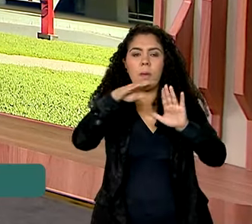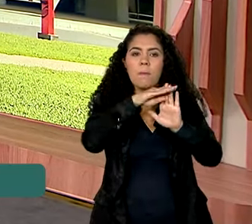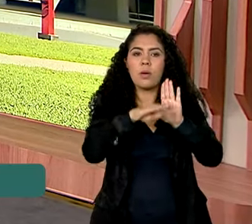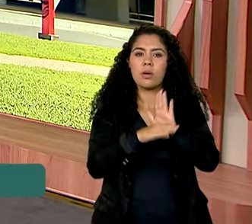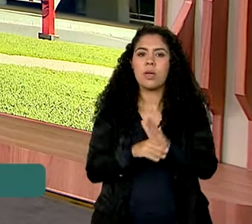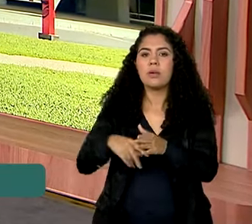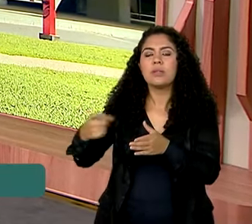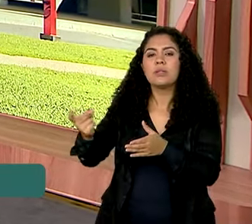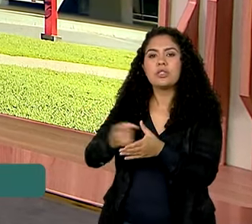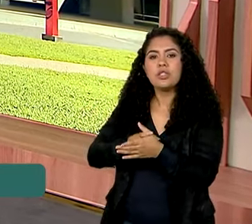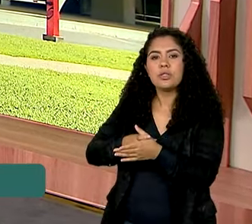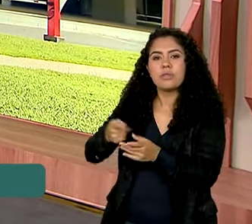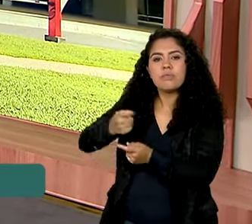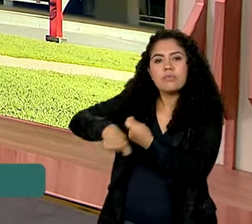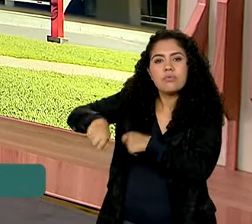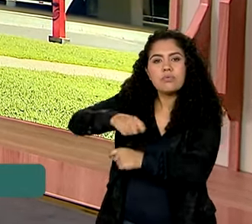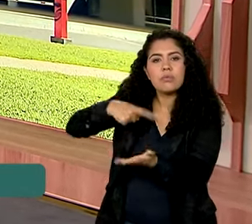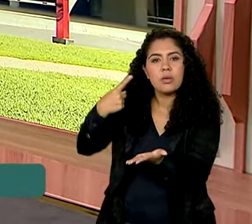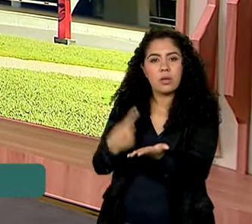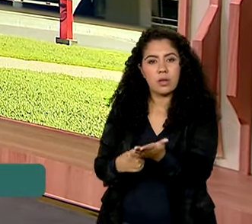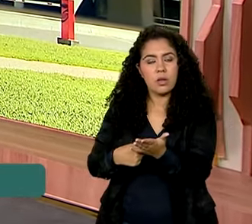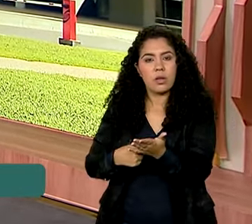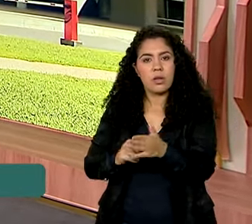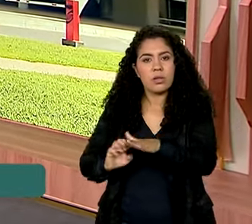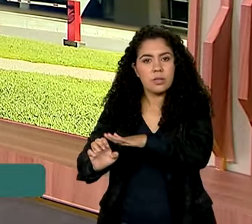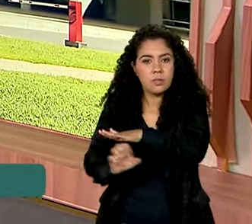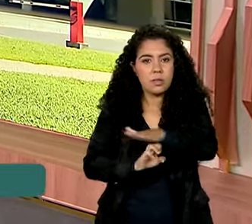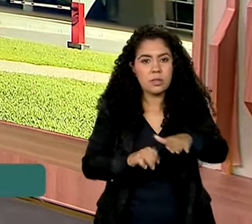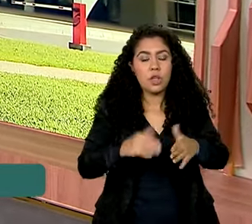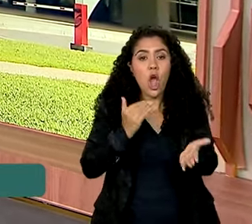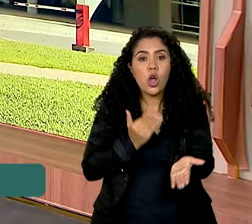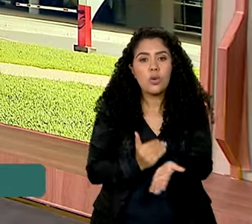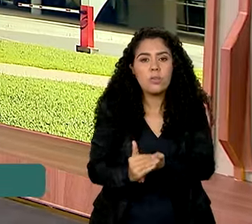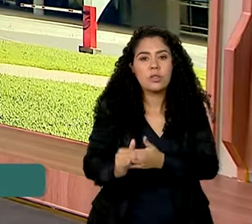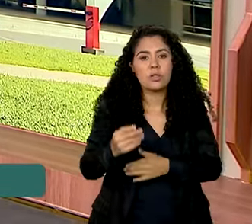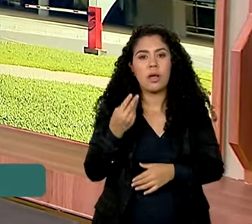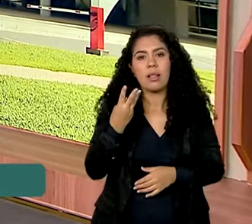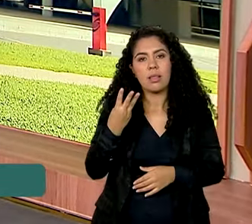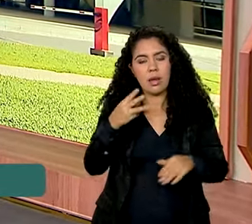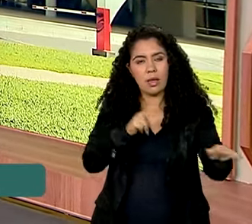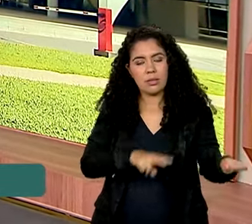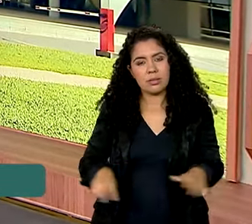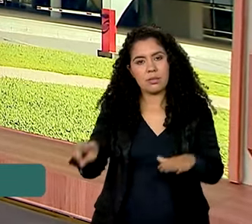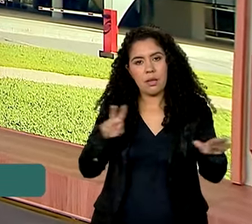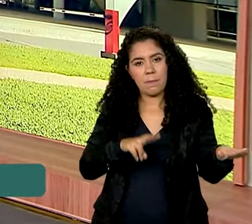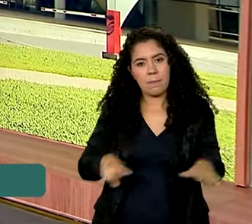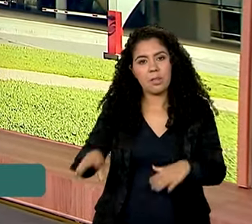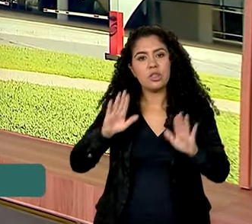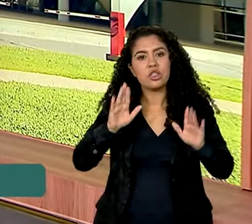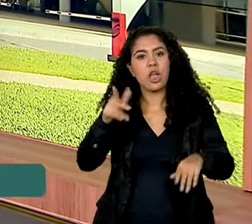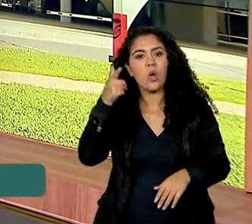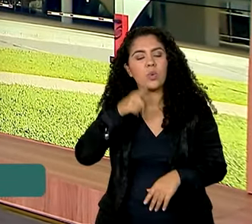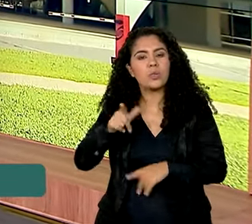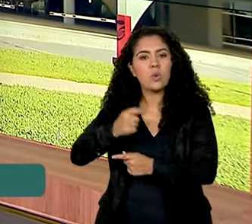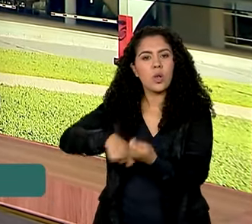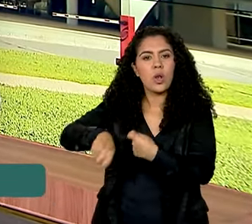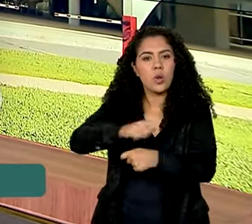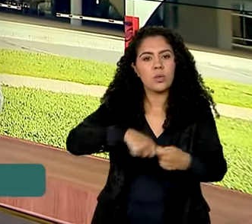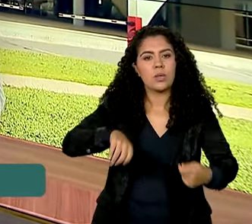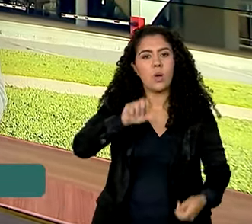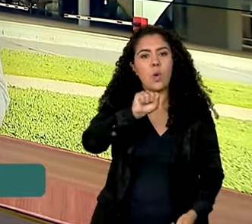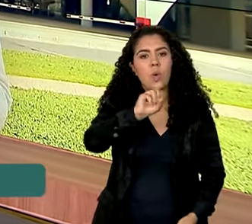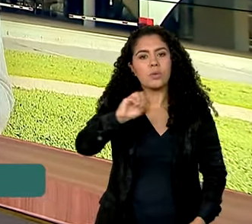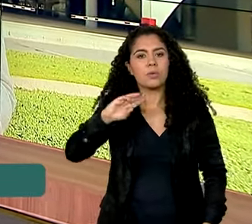que começou a operar. Há apenas 3 semanas, já renegociou aí mais de 800 milhões de reais em